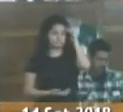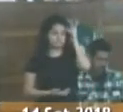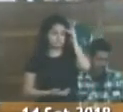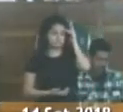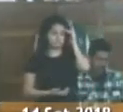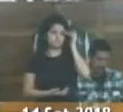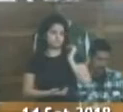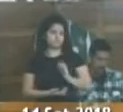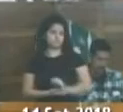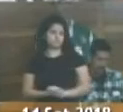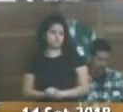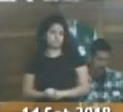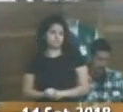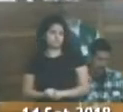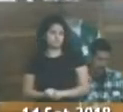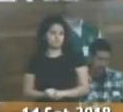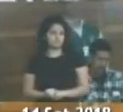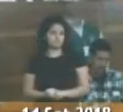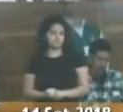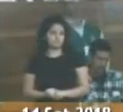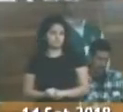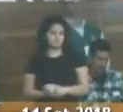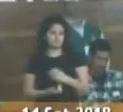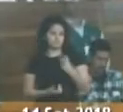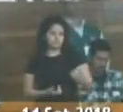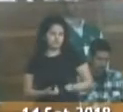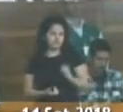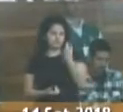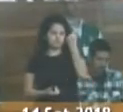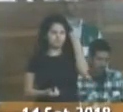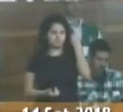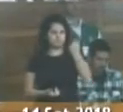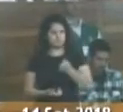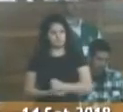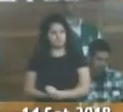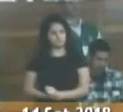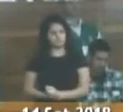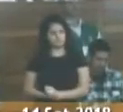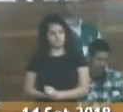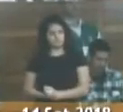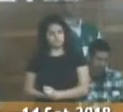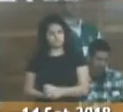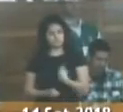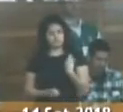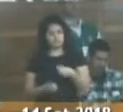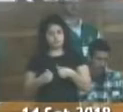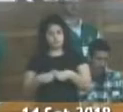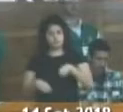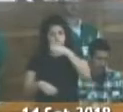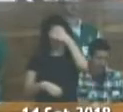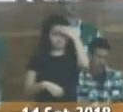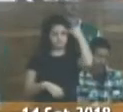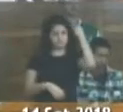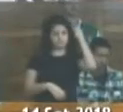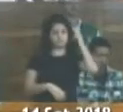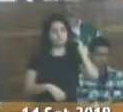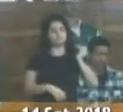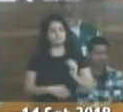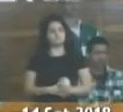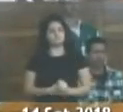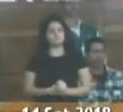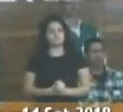né, de grandes fortunas, né? E a gente ficou esquecido.